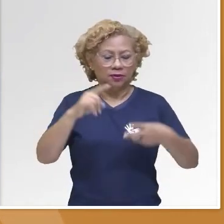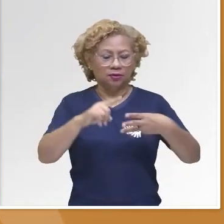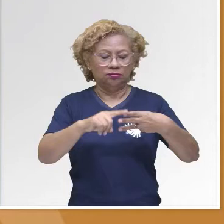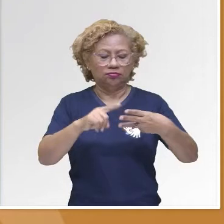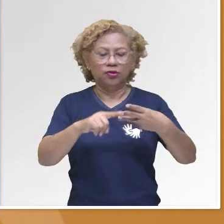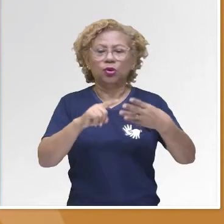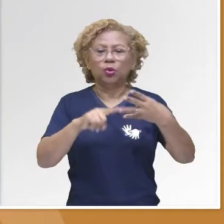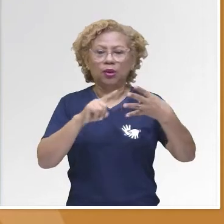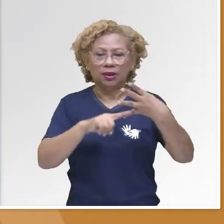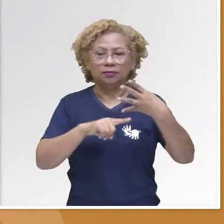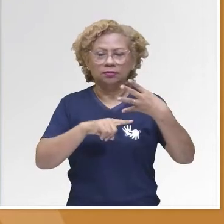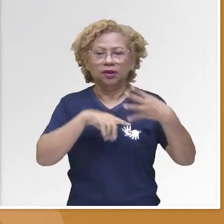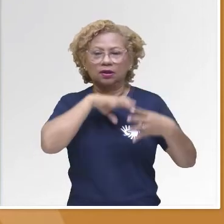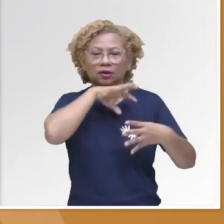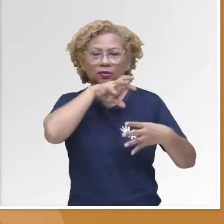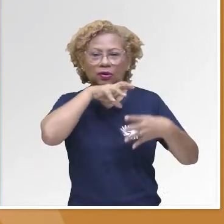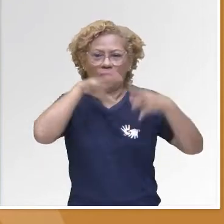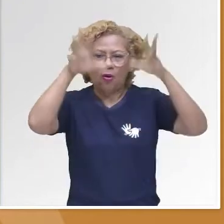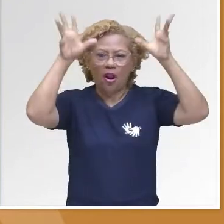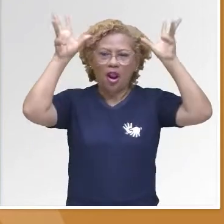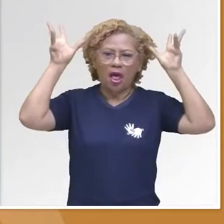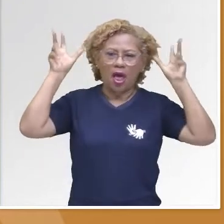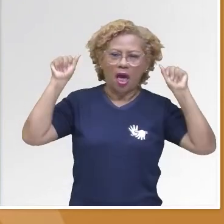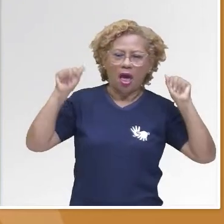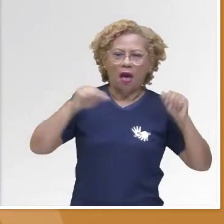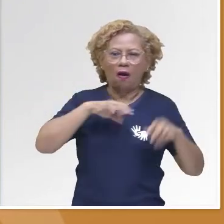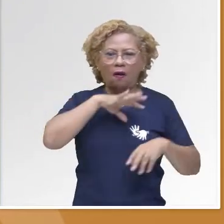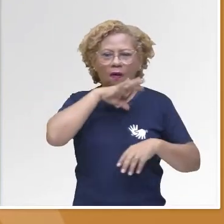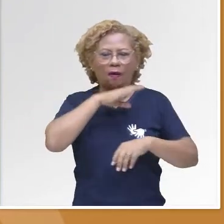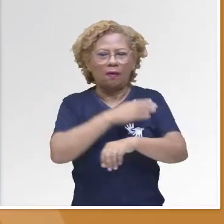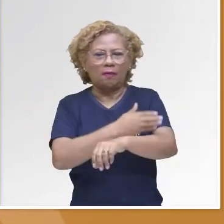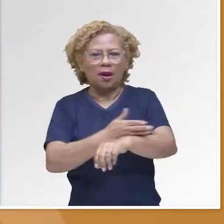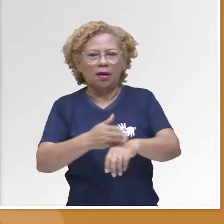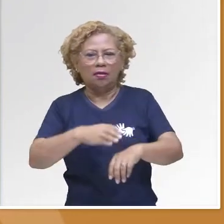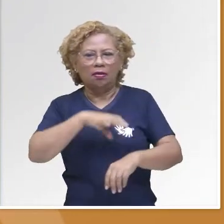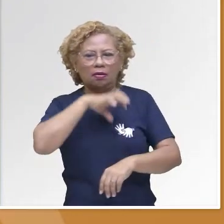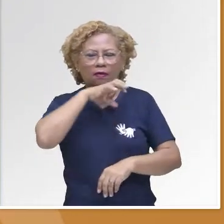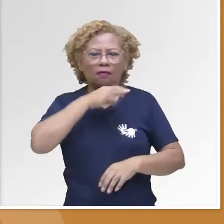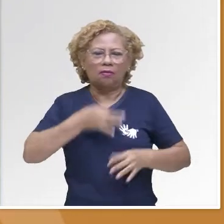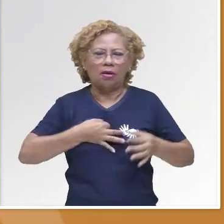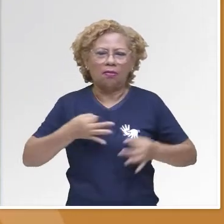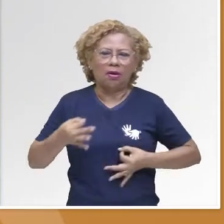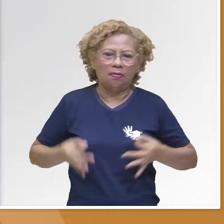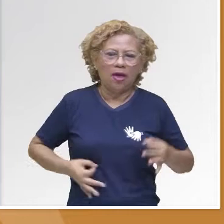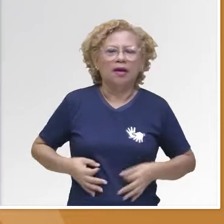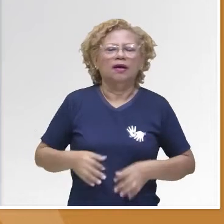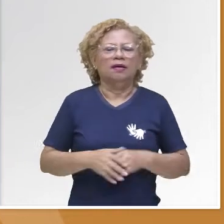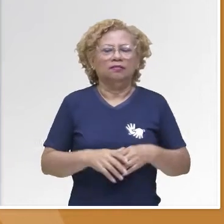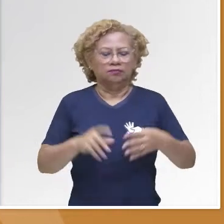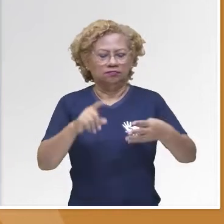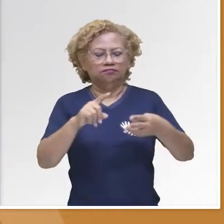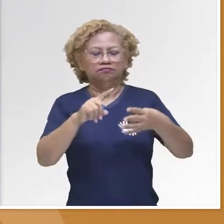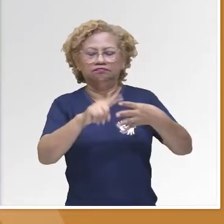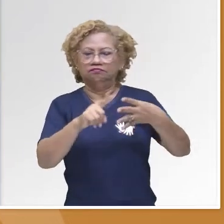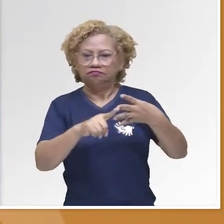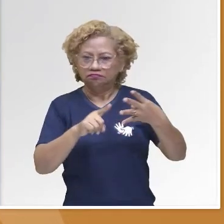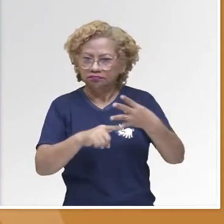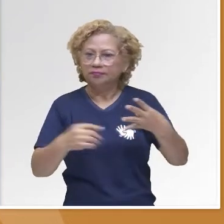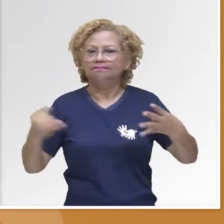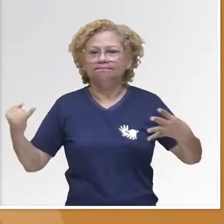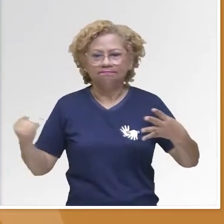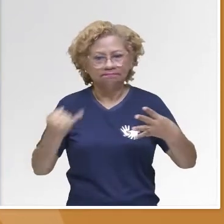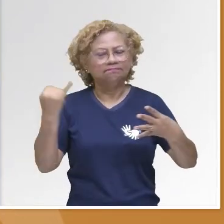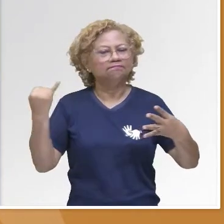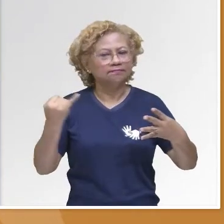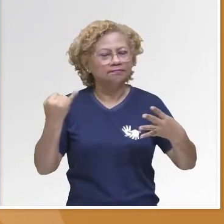também pelos leões, os jaguares, as onças e os leopardos. Aves, caçadores, os tigres